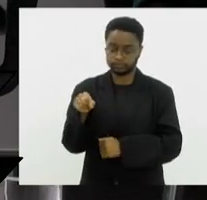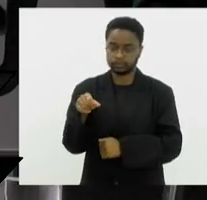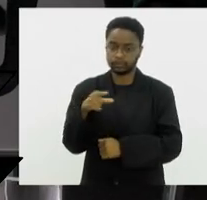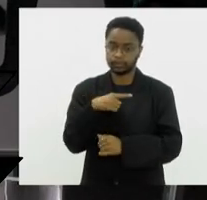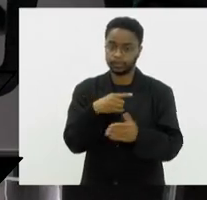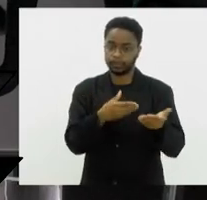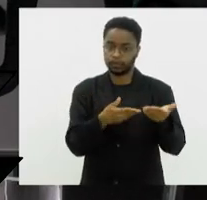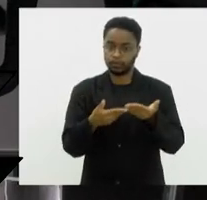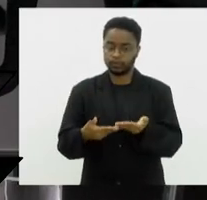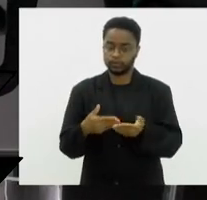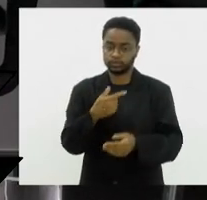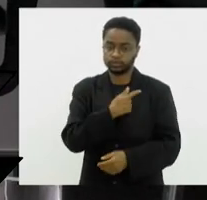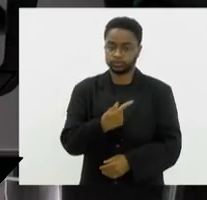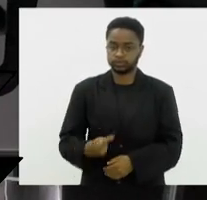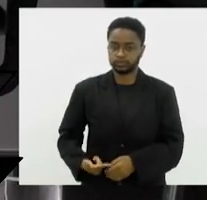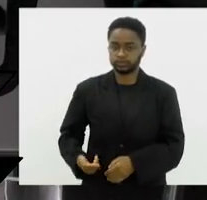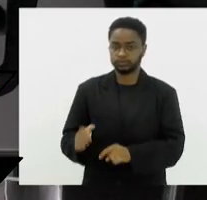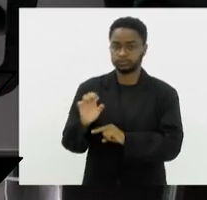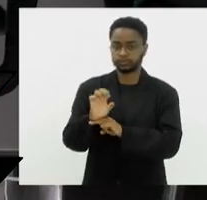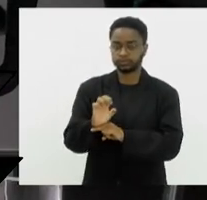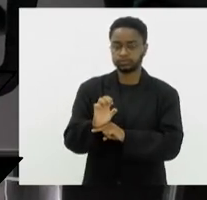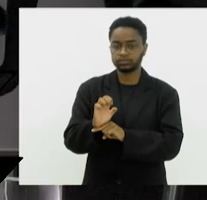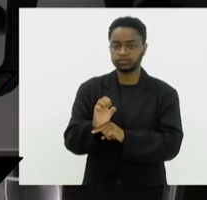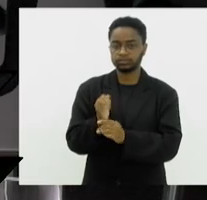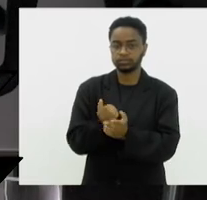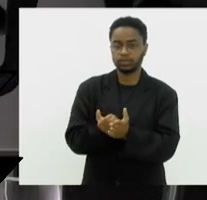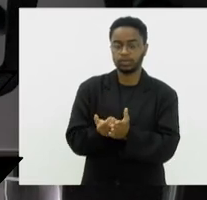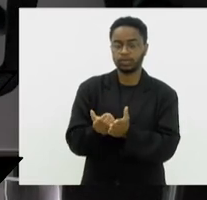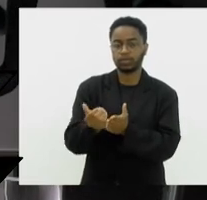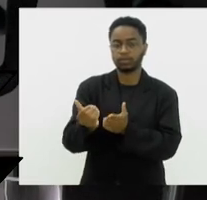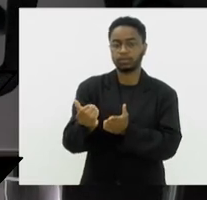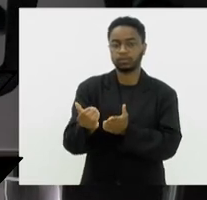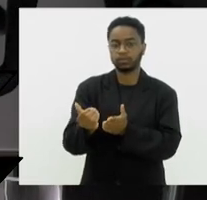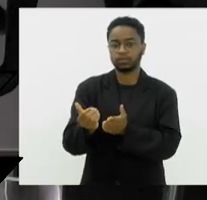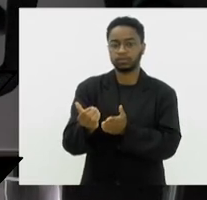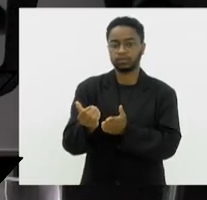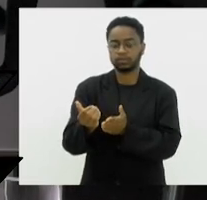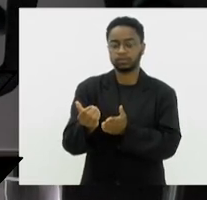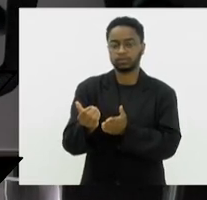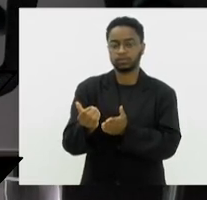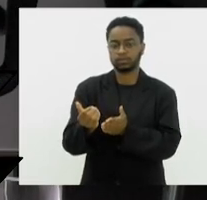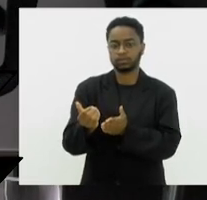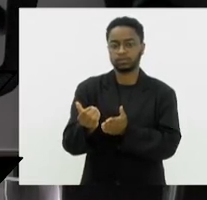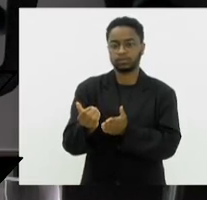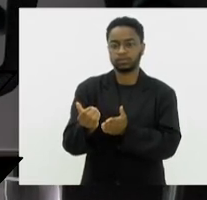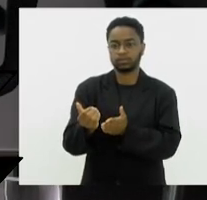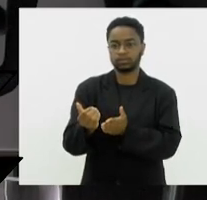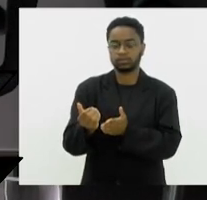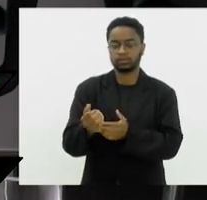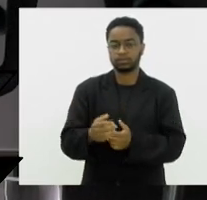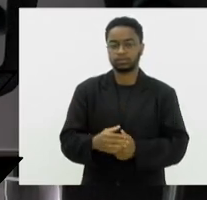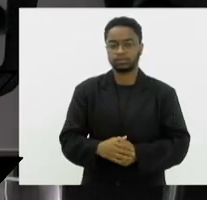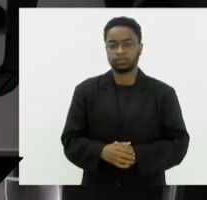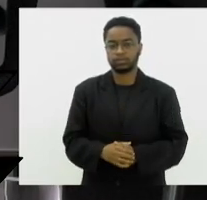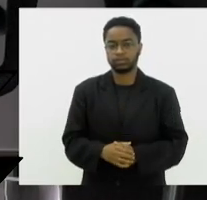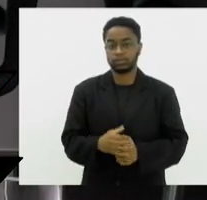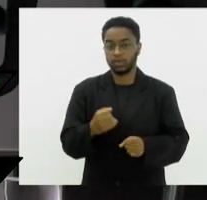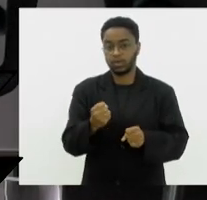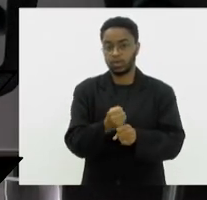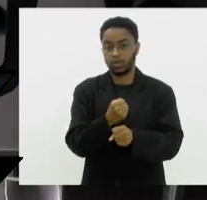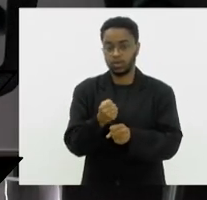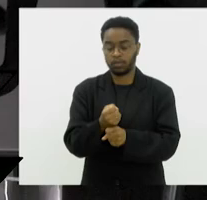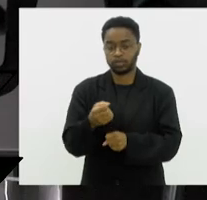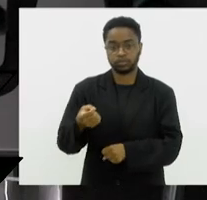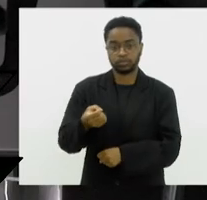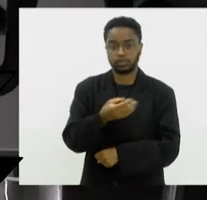do governo do Estado para iniciar uma reforma no conjunto Nova